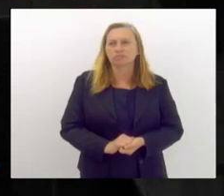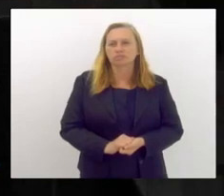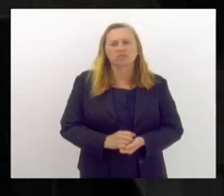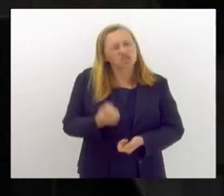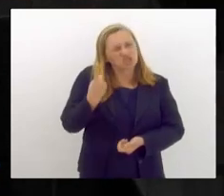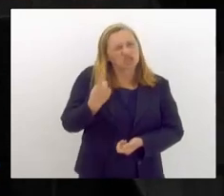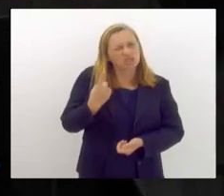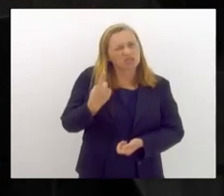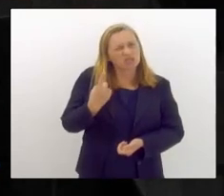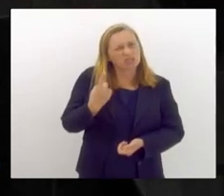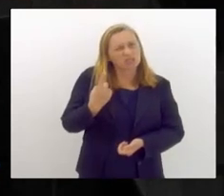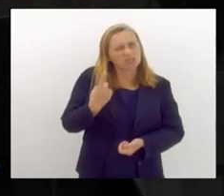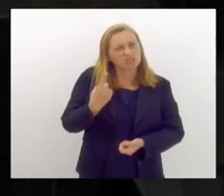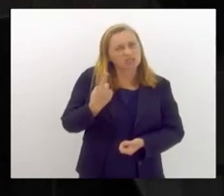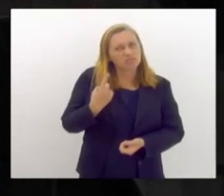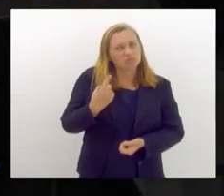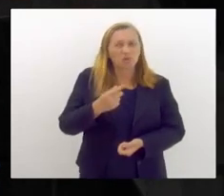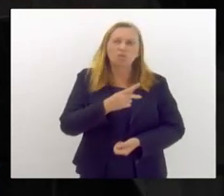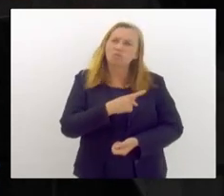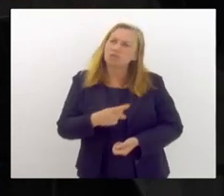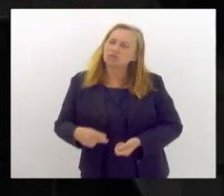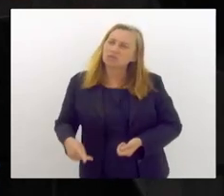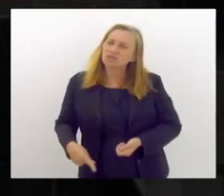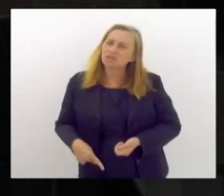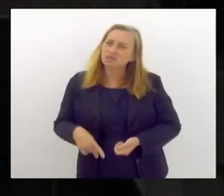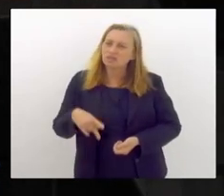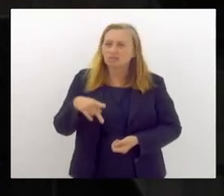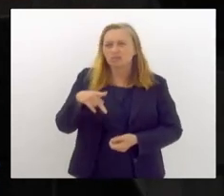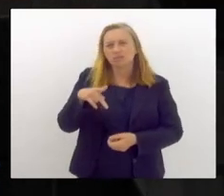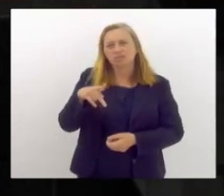Estranho um presidente da Petrobras